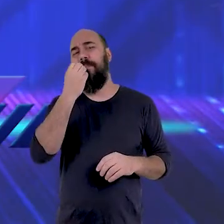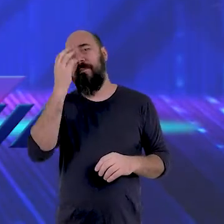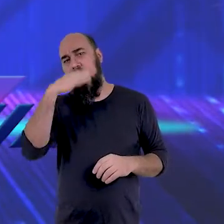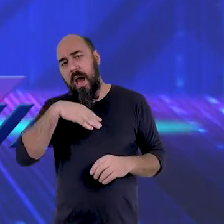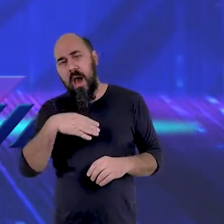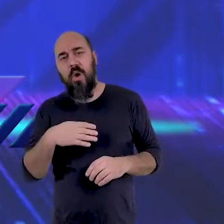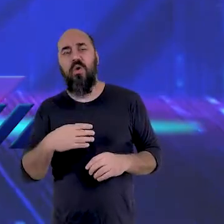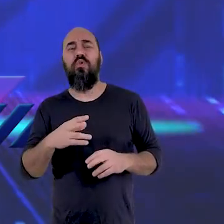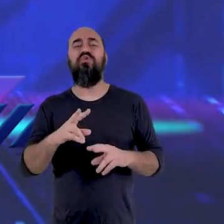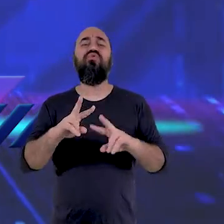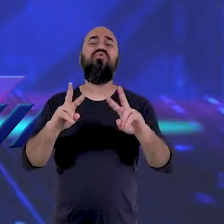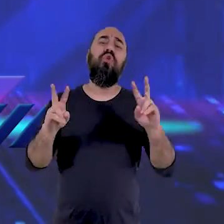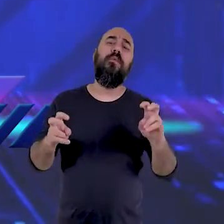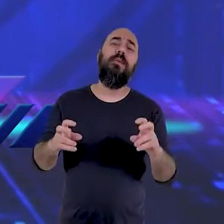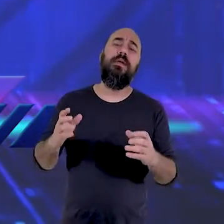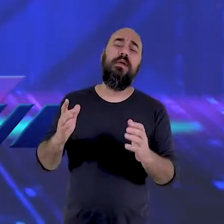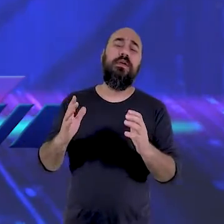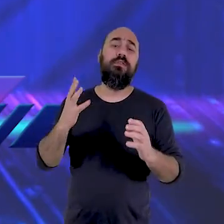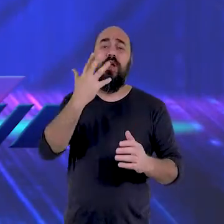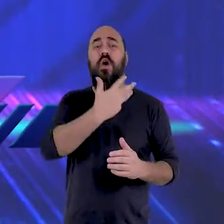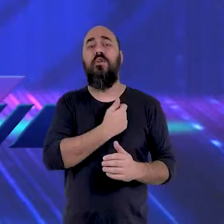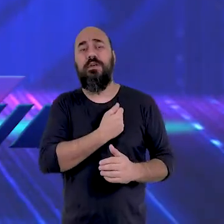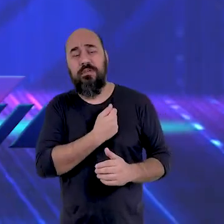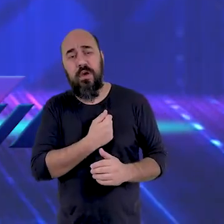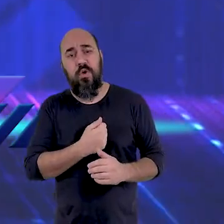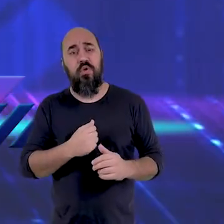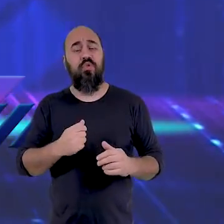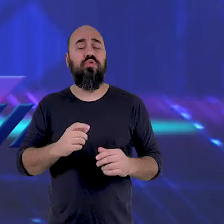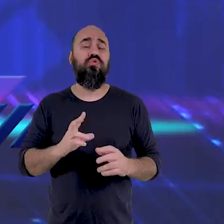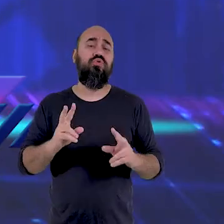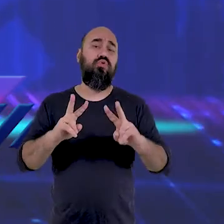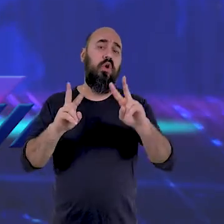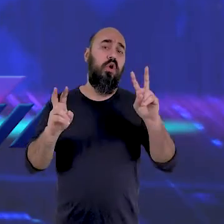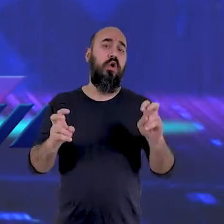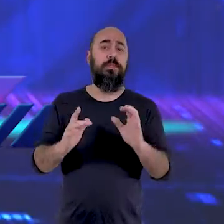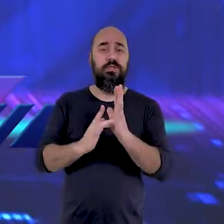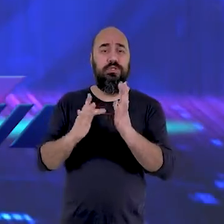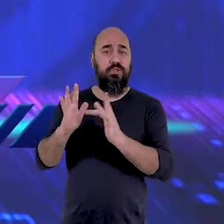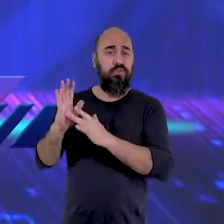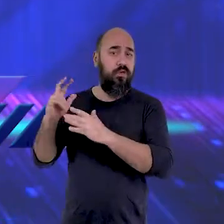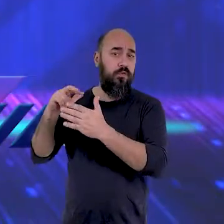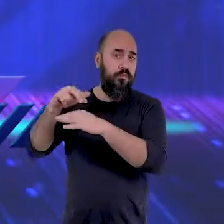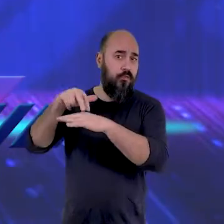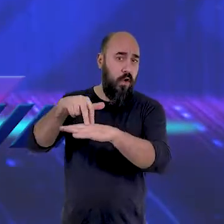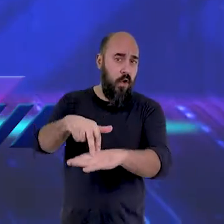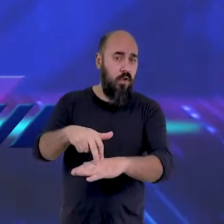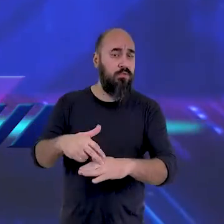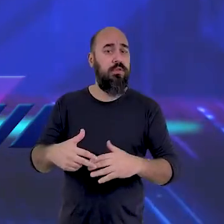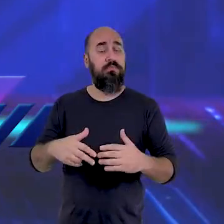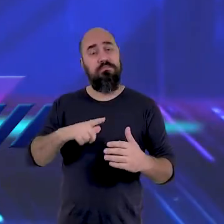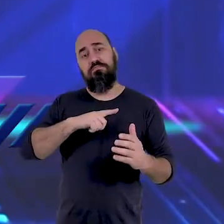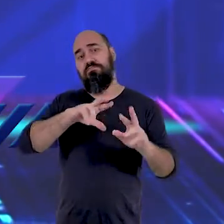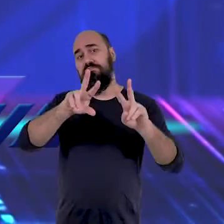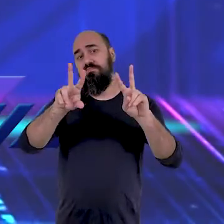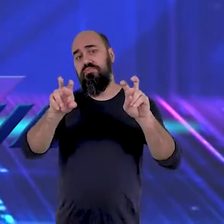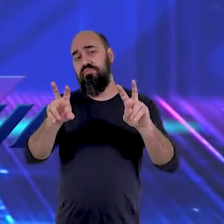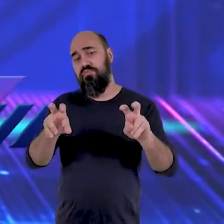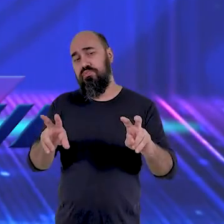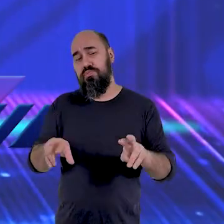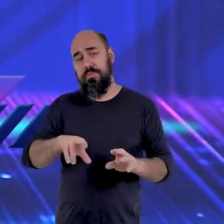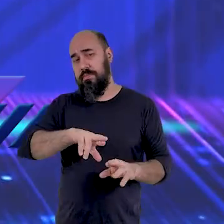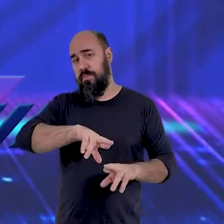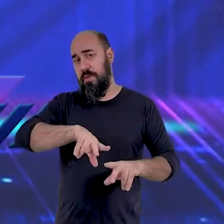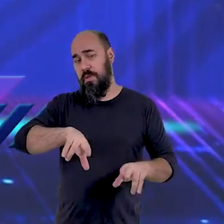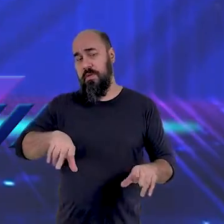salvação, onde estão os mortos. Estes estudos aqui são espetaculares. E o que você tem que fazer para